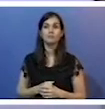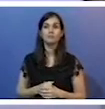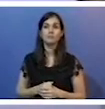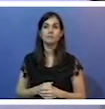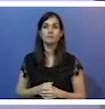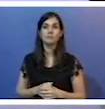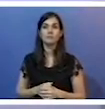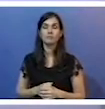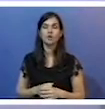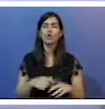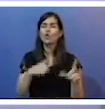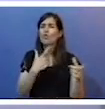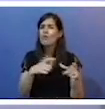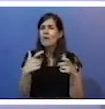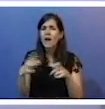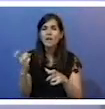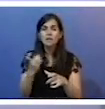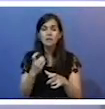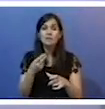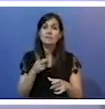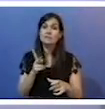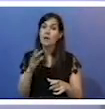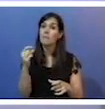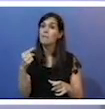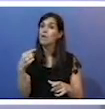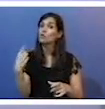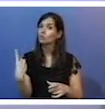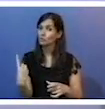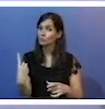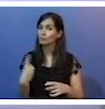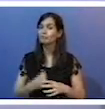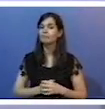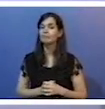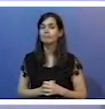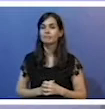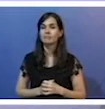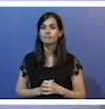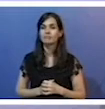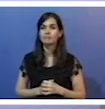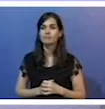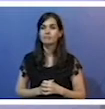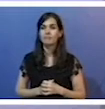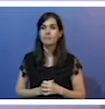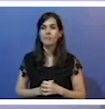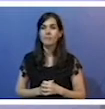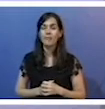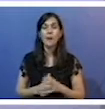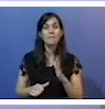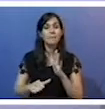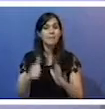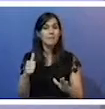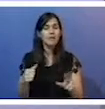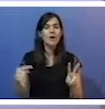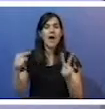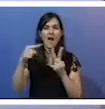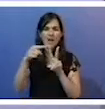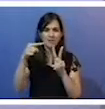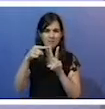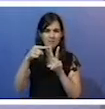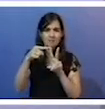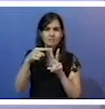só no lugar do X vou colocar menos um certo vamos fazer a coxinha primeiro dentro da raiz